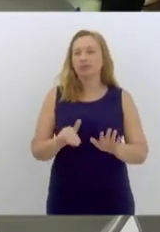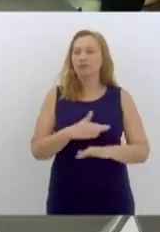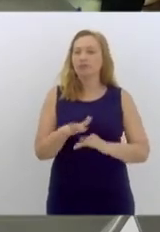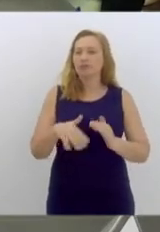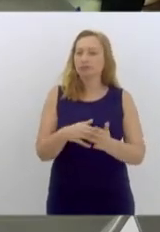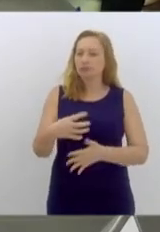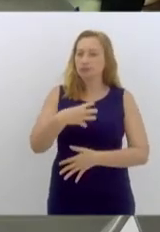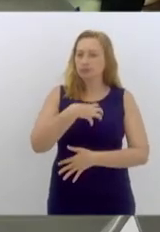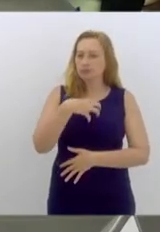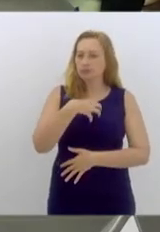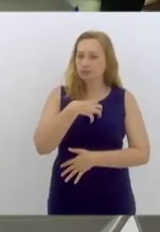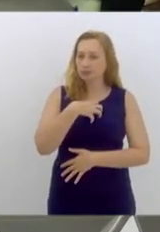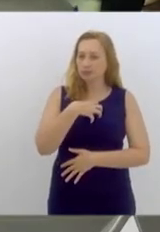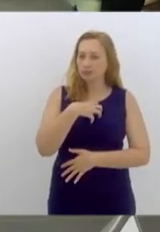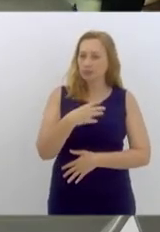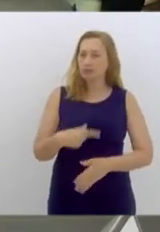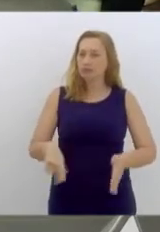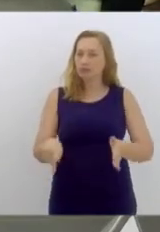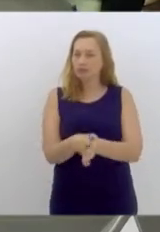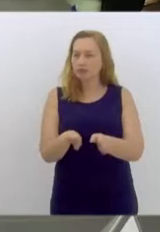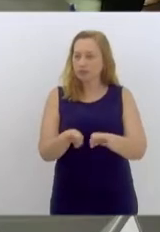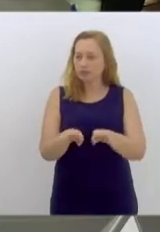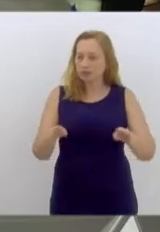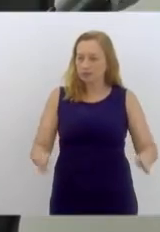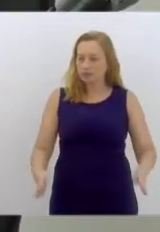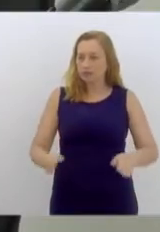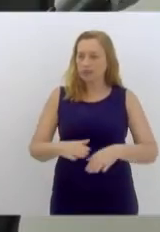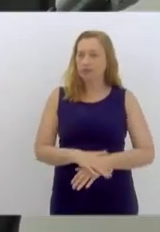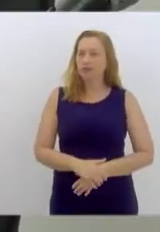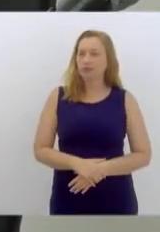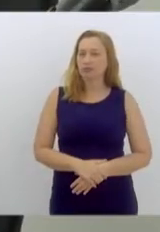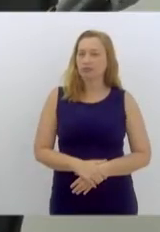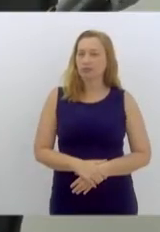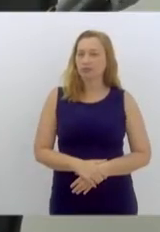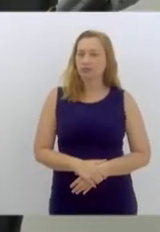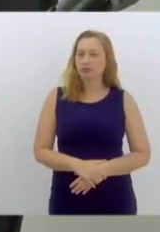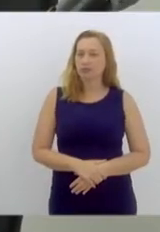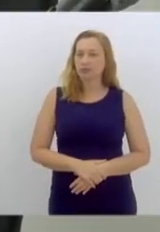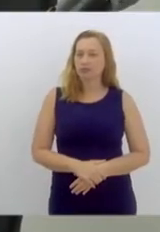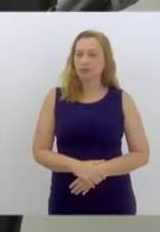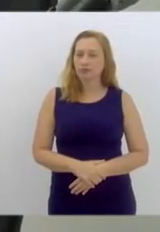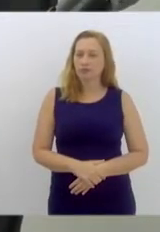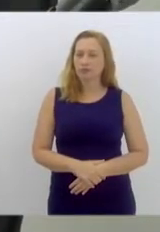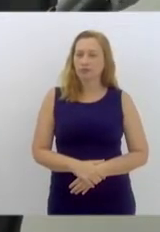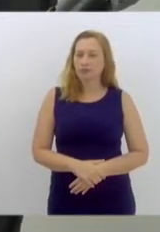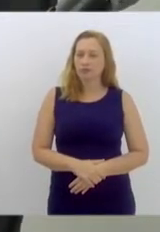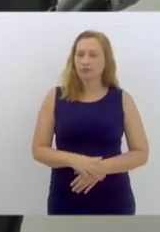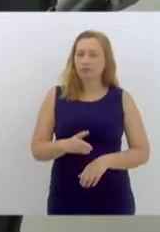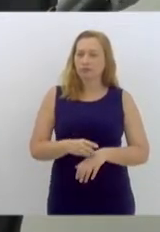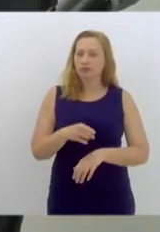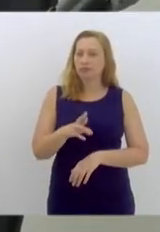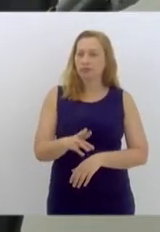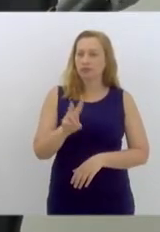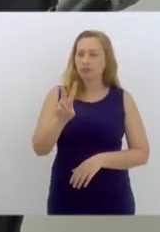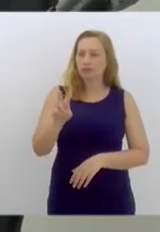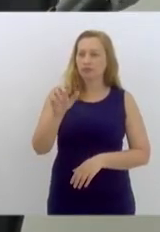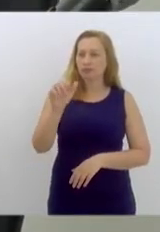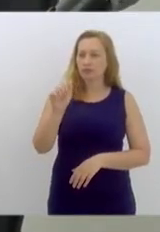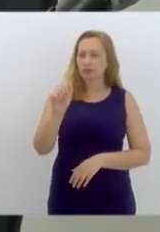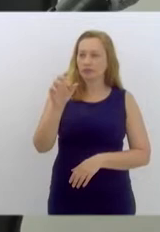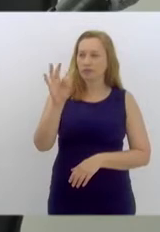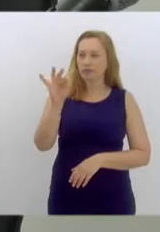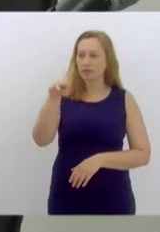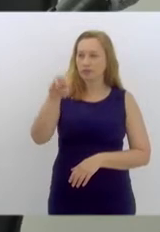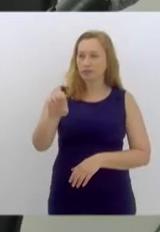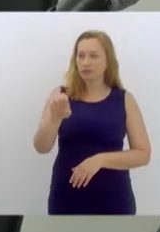aqui partícipes da mesa. A doutora Ana Valentina